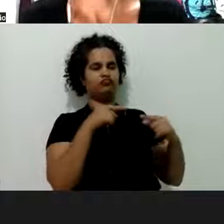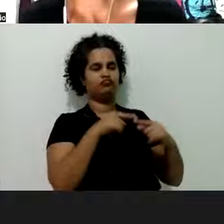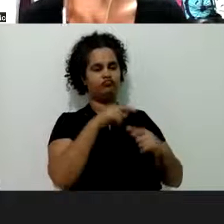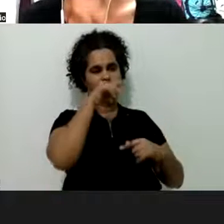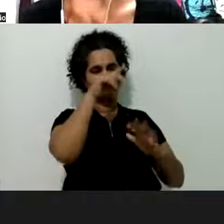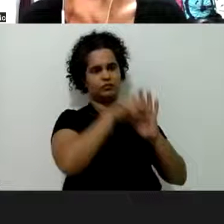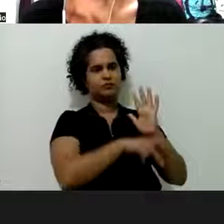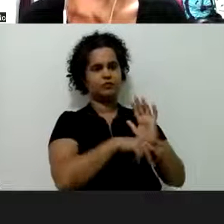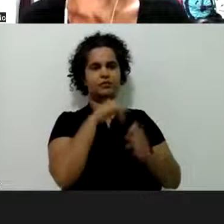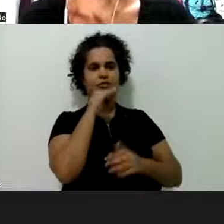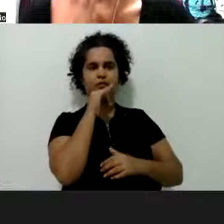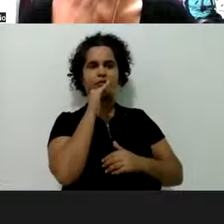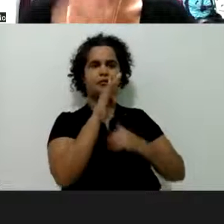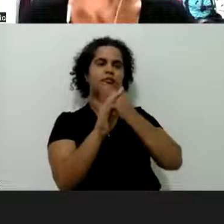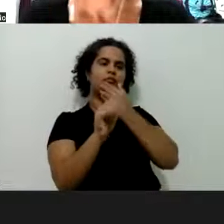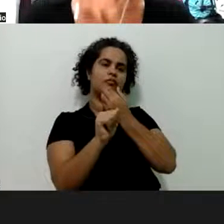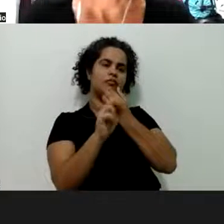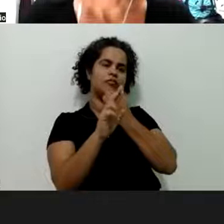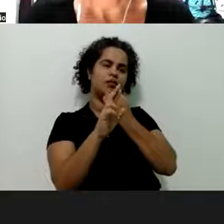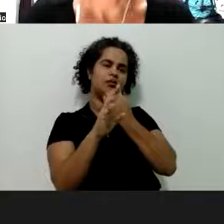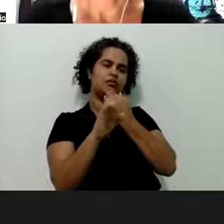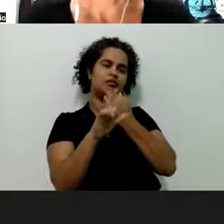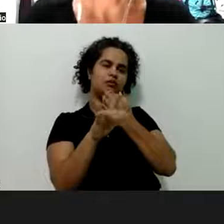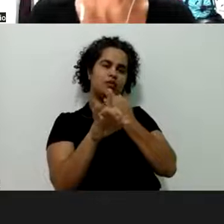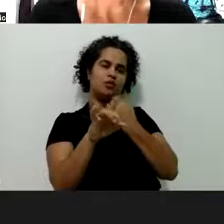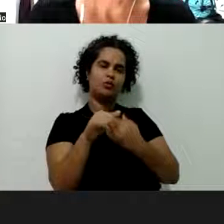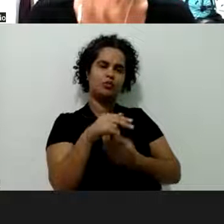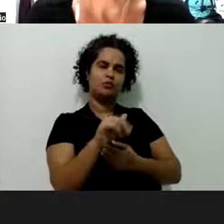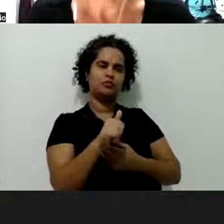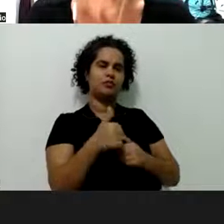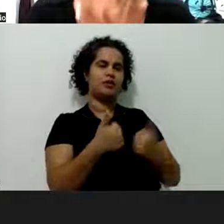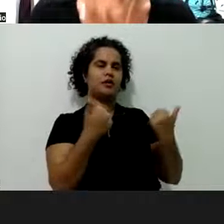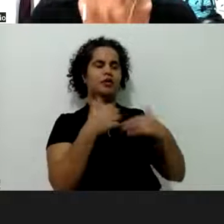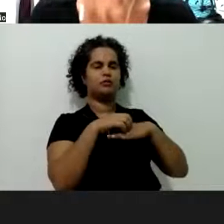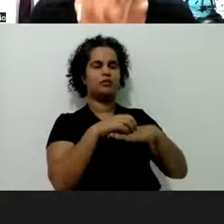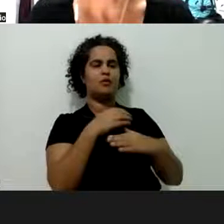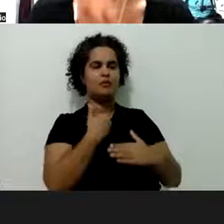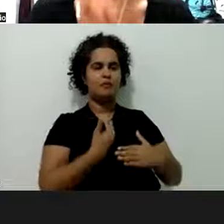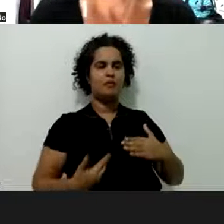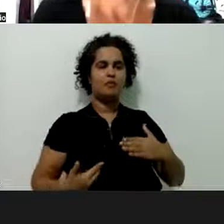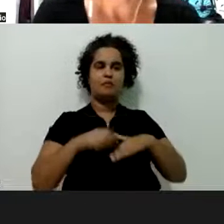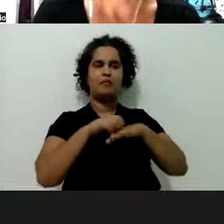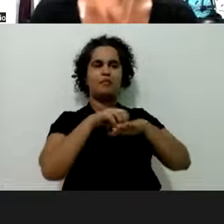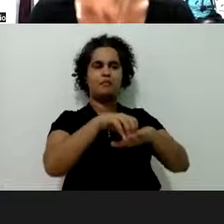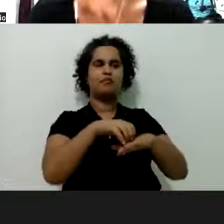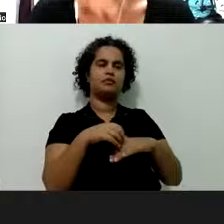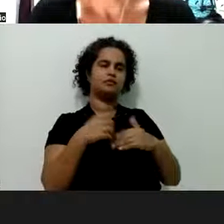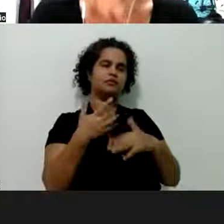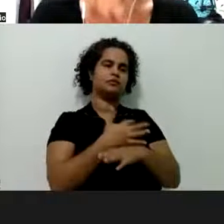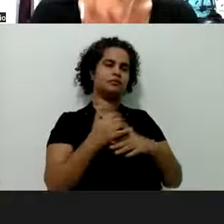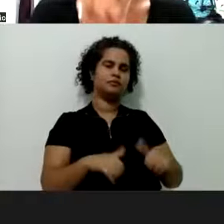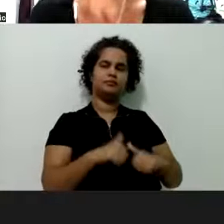lá Barcelona, os caras têm muito melhor transporte público do que a gente, tem uma cidade muito melhor, tem né,